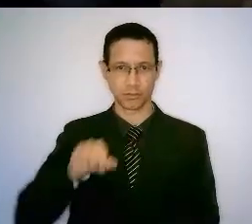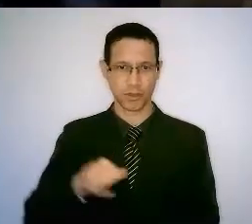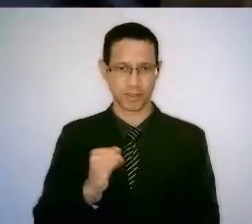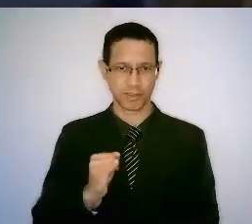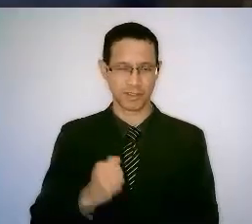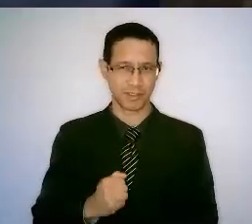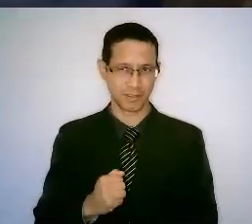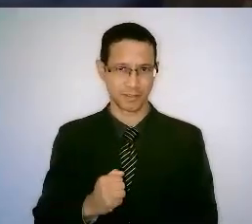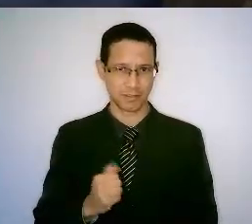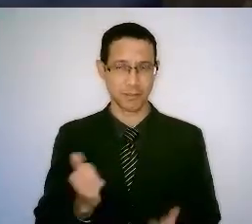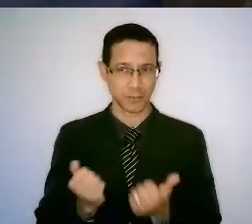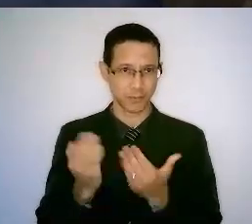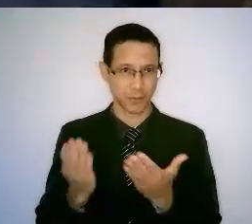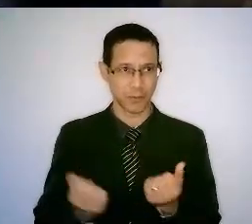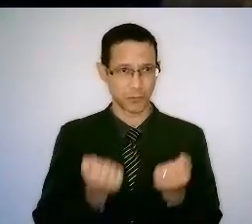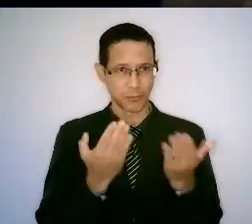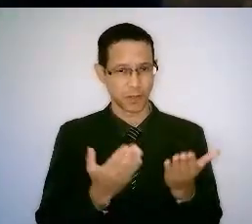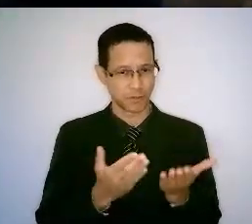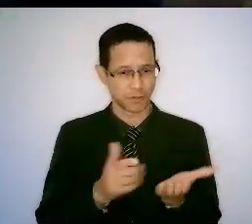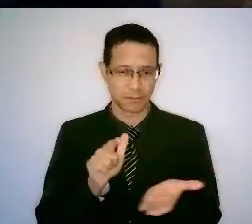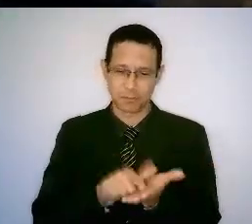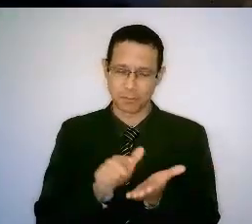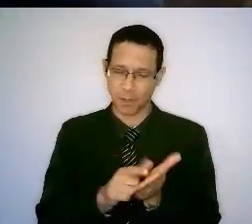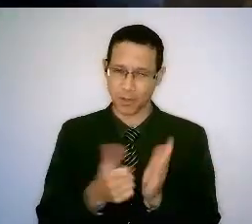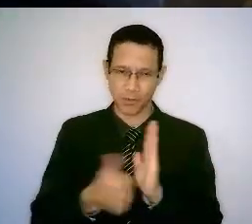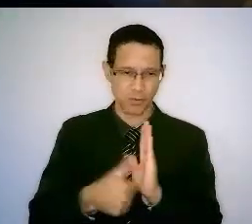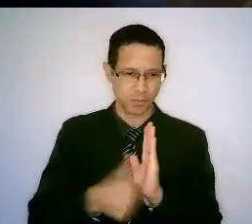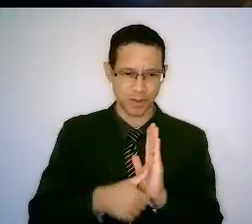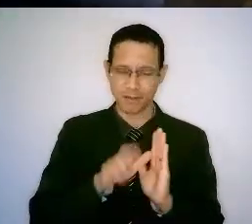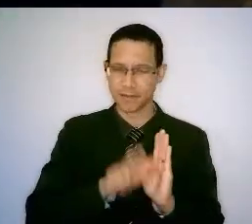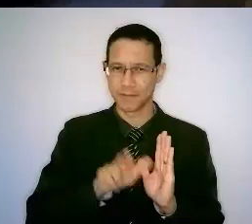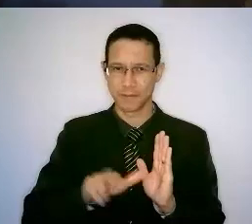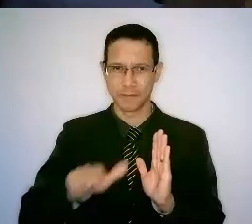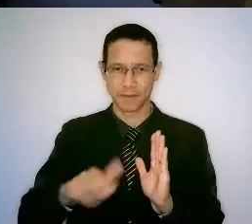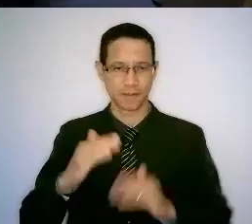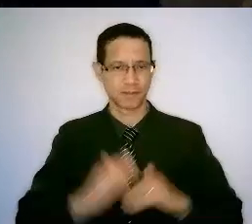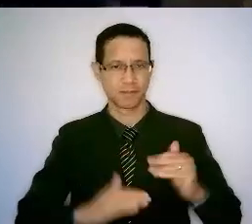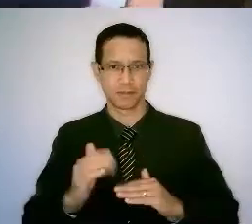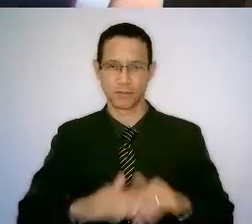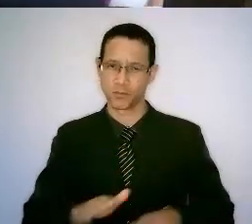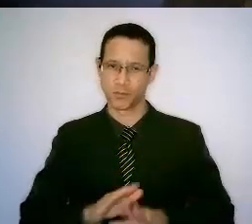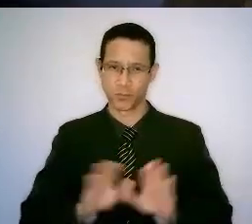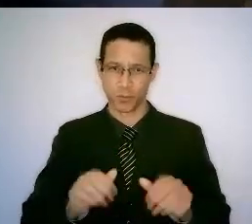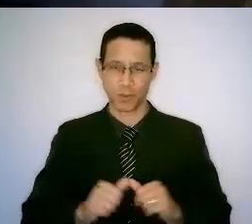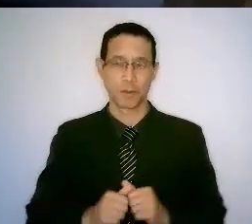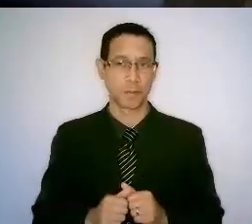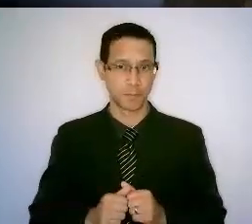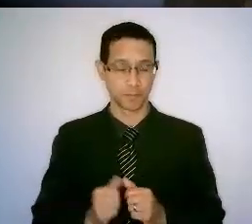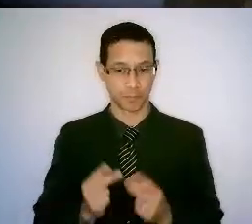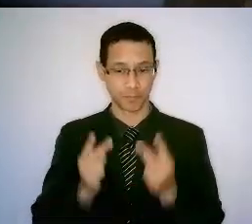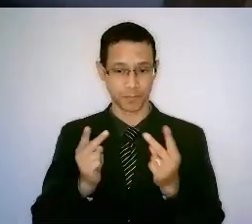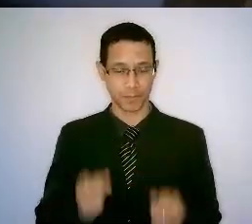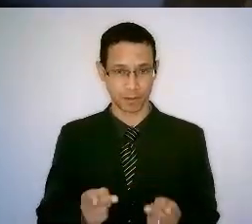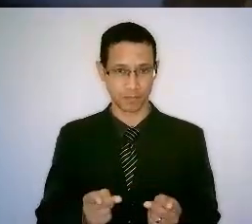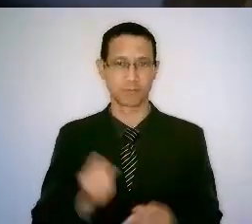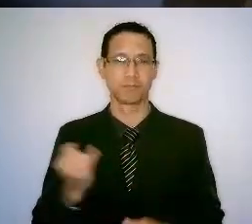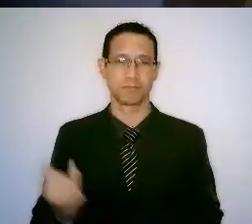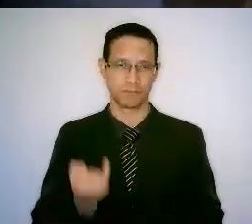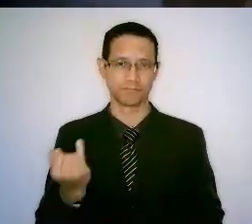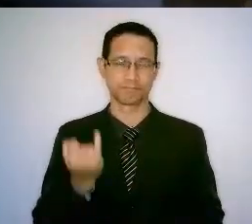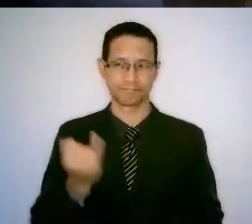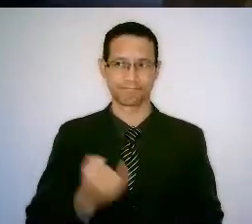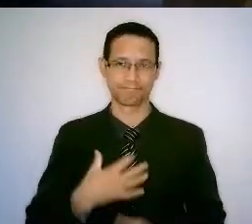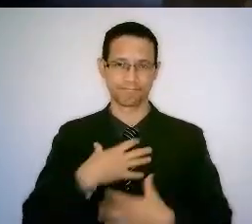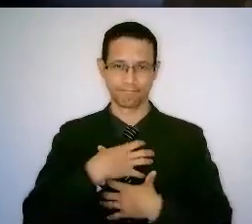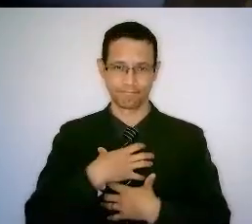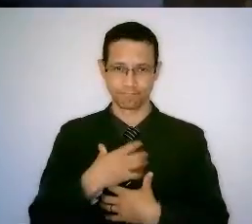apenas de papéis ao longo de nossas atividades. Portanto, essas visitas, na minha forma